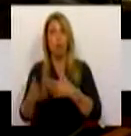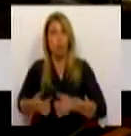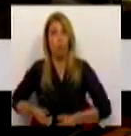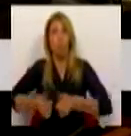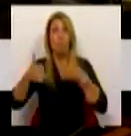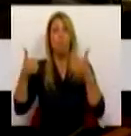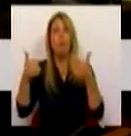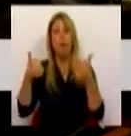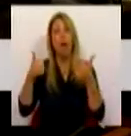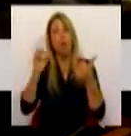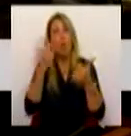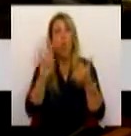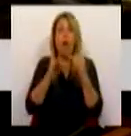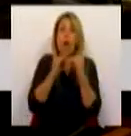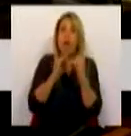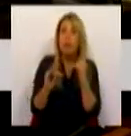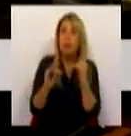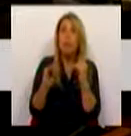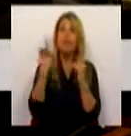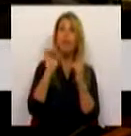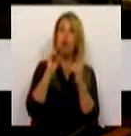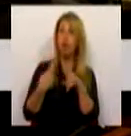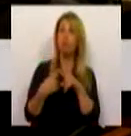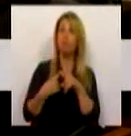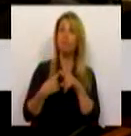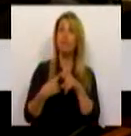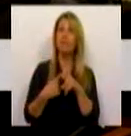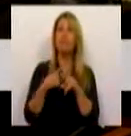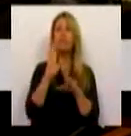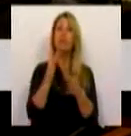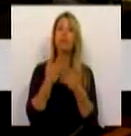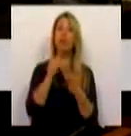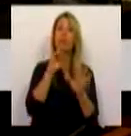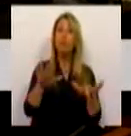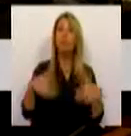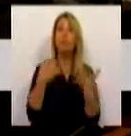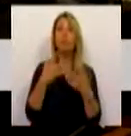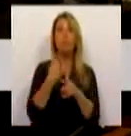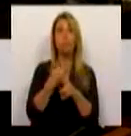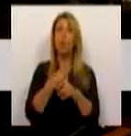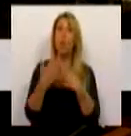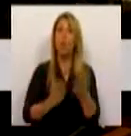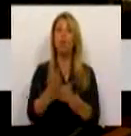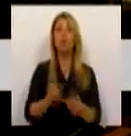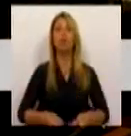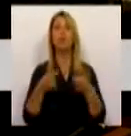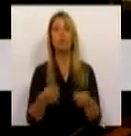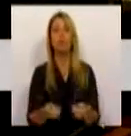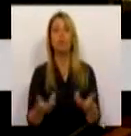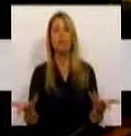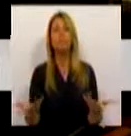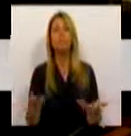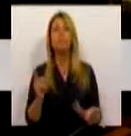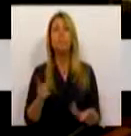a estabilizar em valores bastante interessantes e que permitam manter o investimento. E por isso, qual é